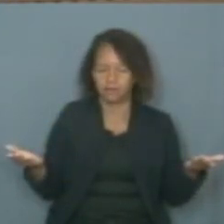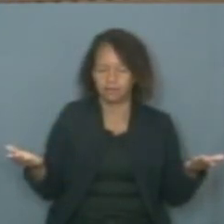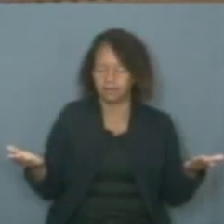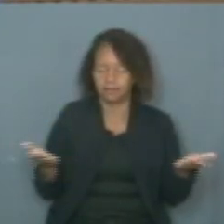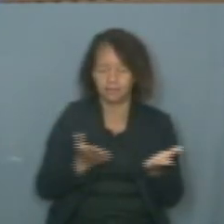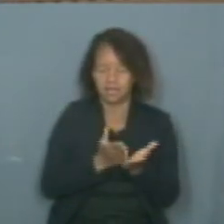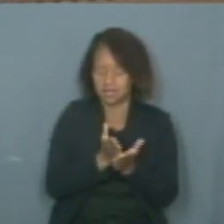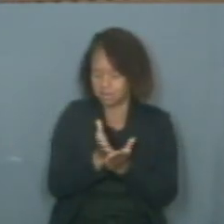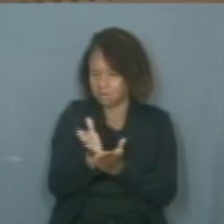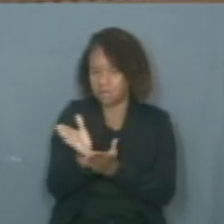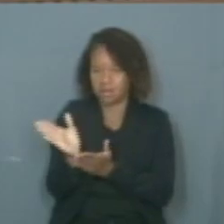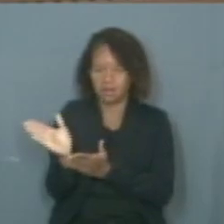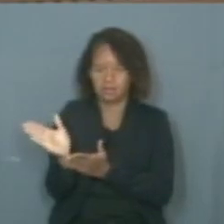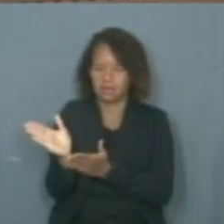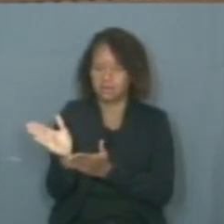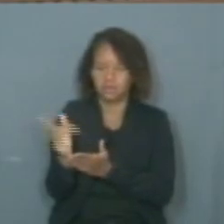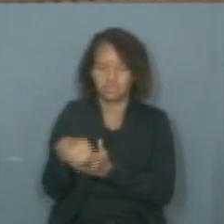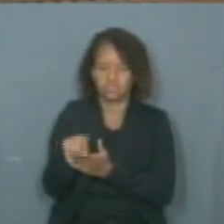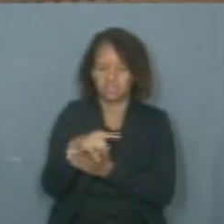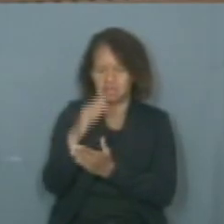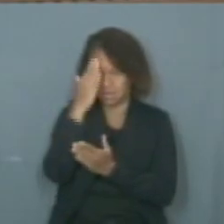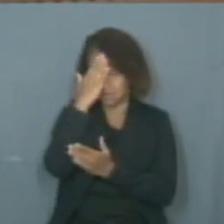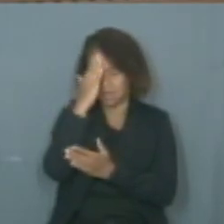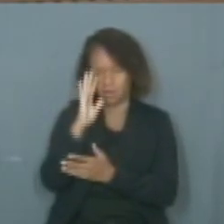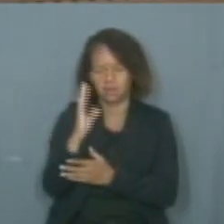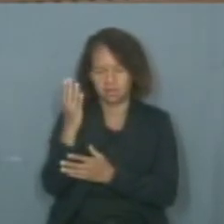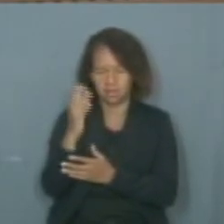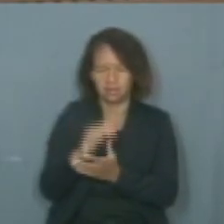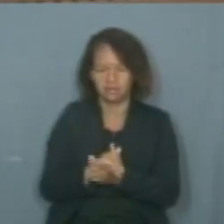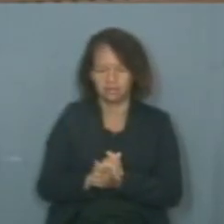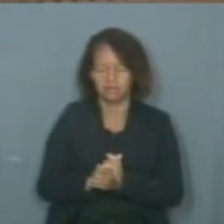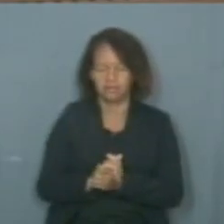por esse caminho, a gente já sabe o que vai acontecer.